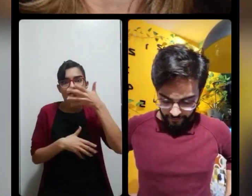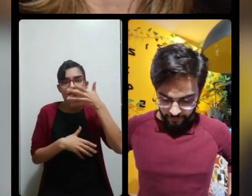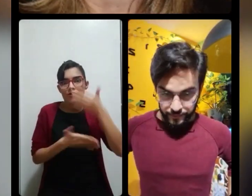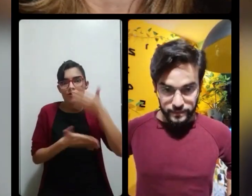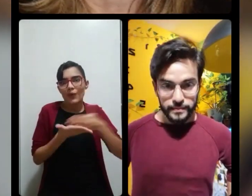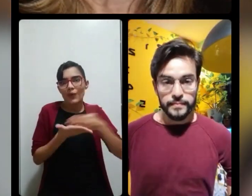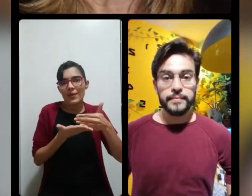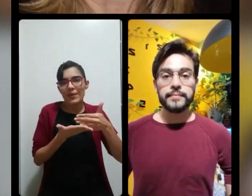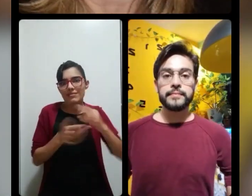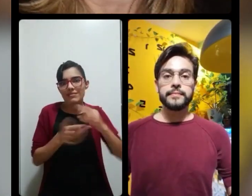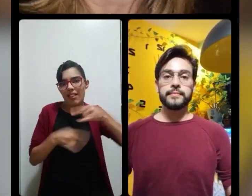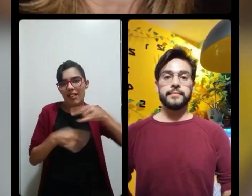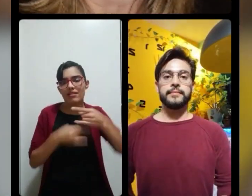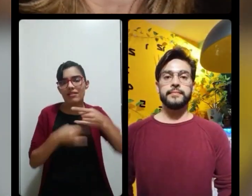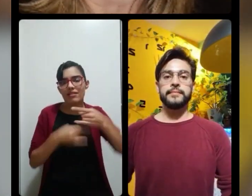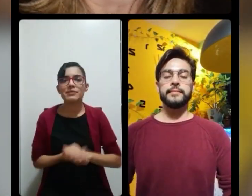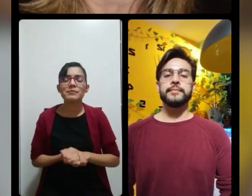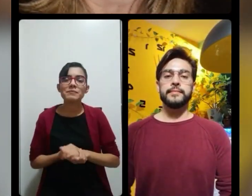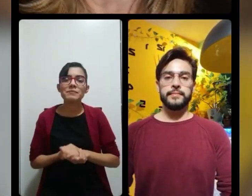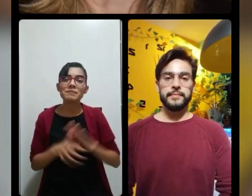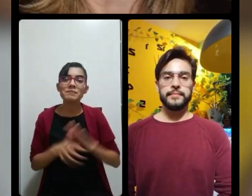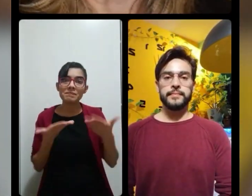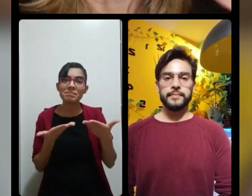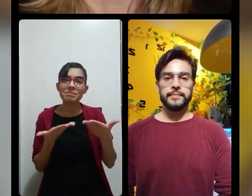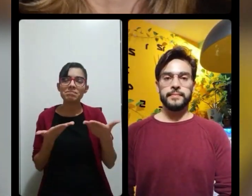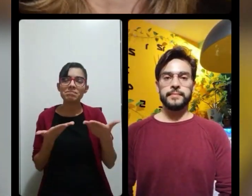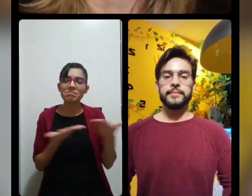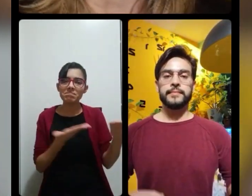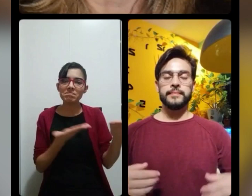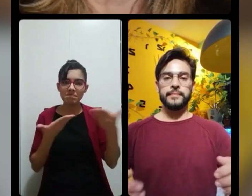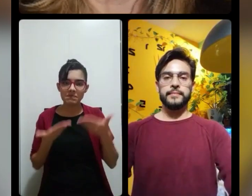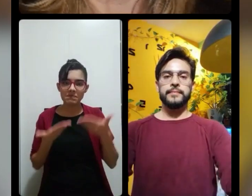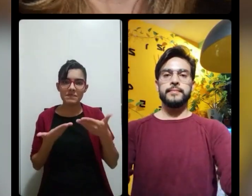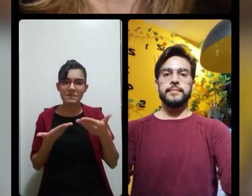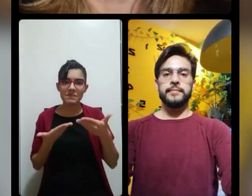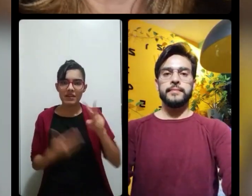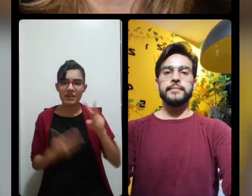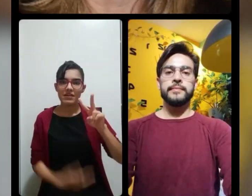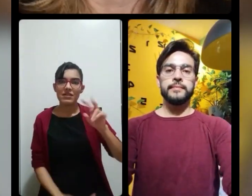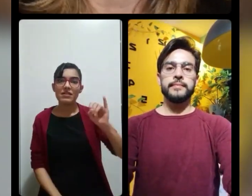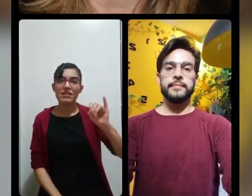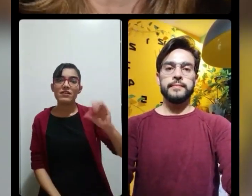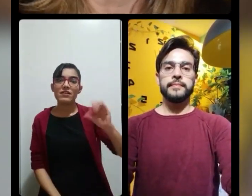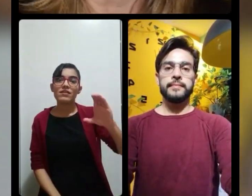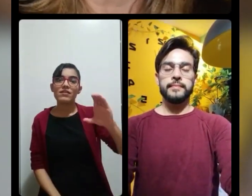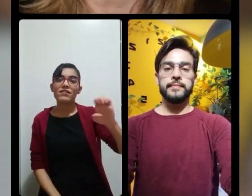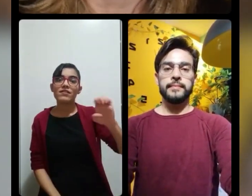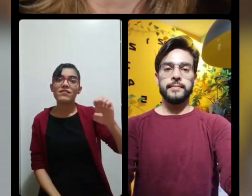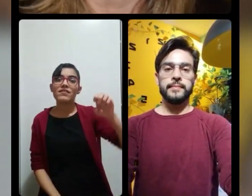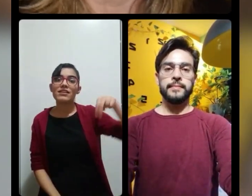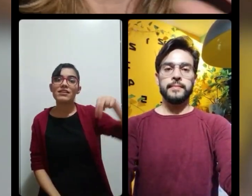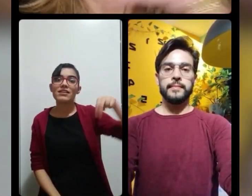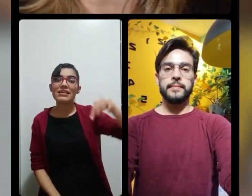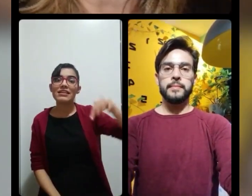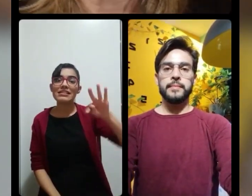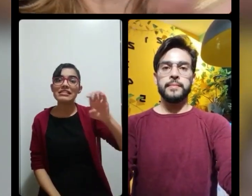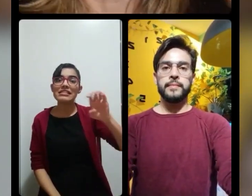pouquinho sobre a importância desse primeiro registro que houve, né, da linguagem